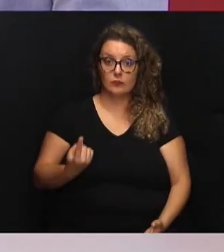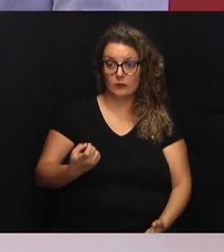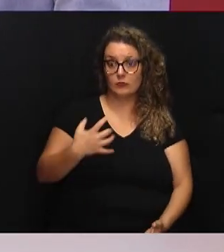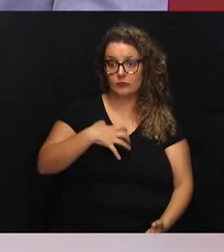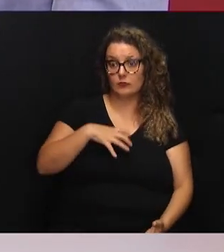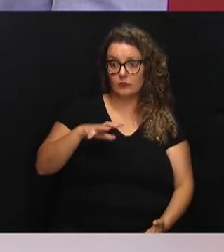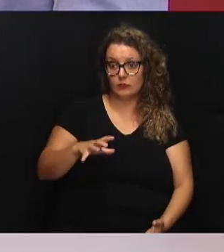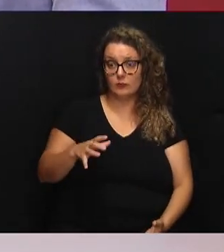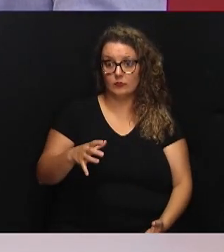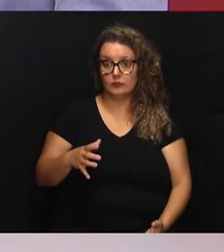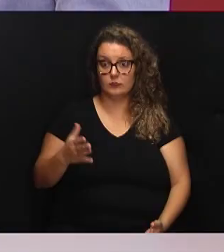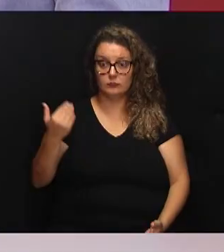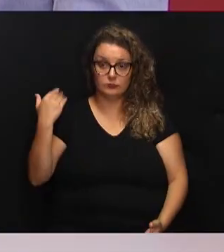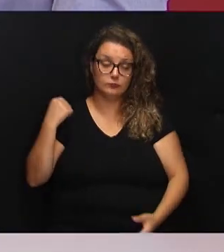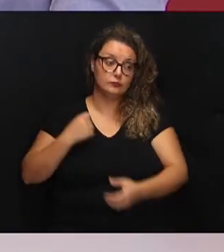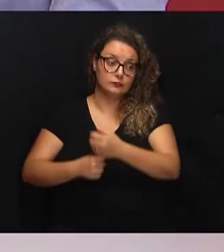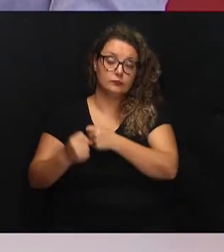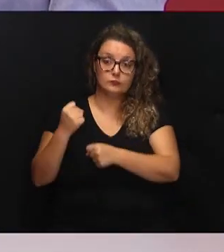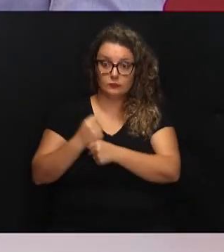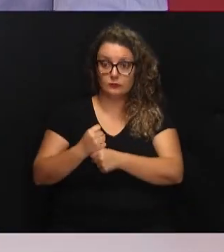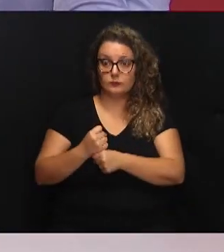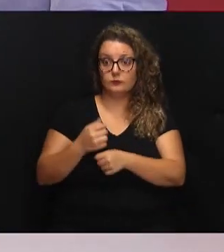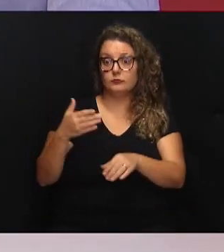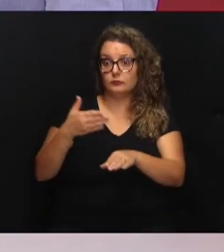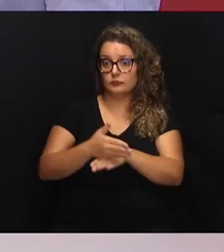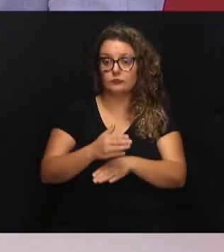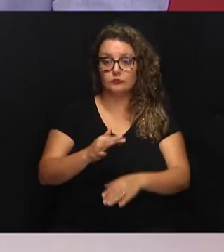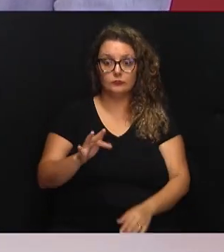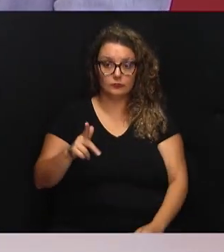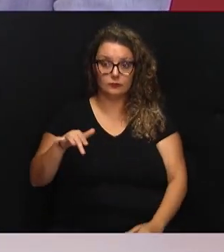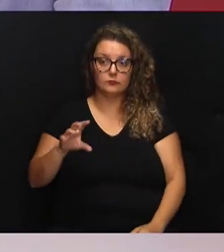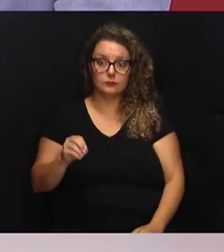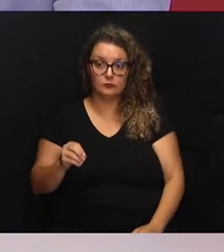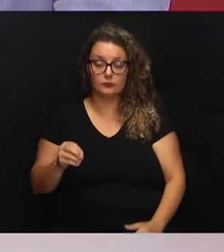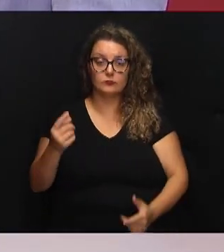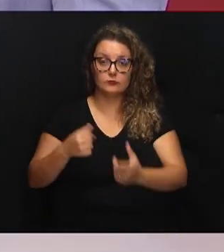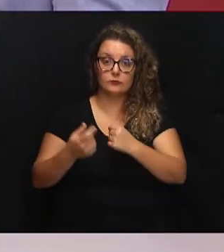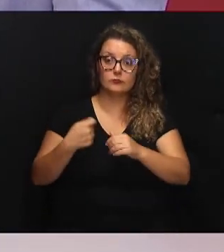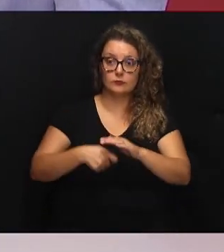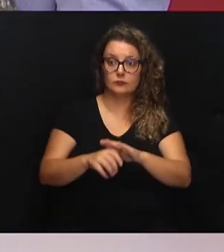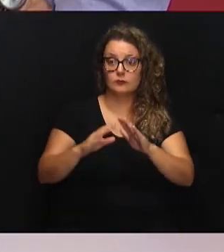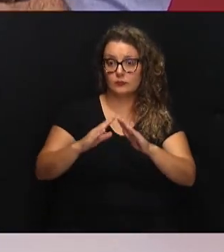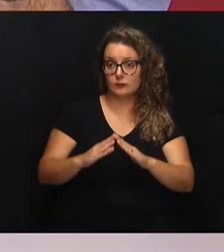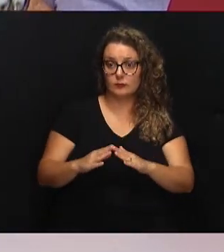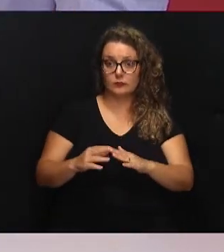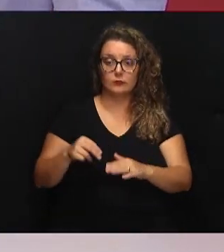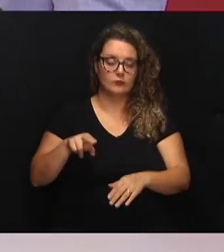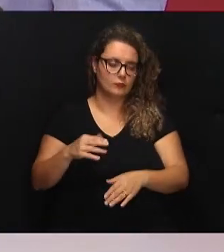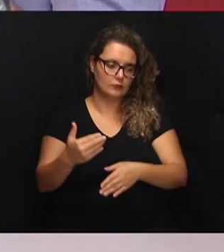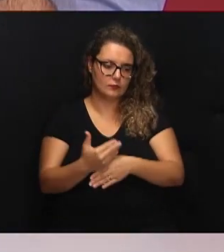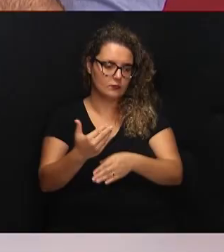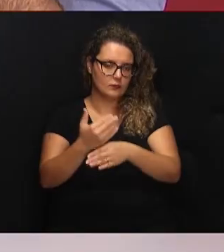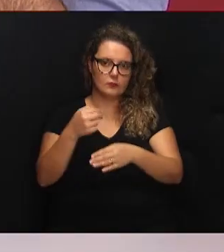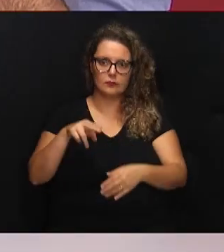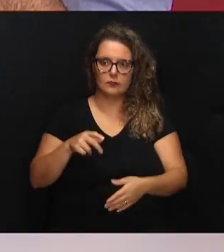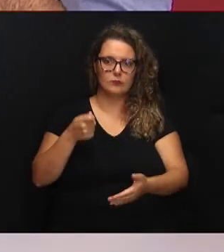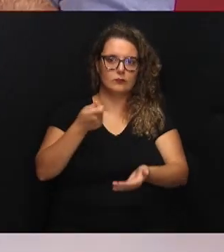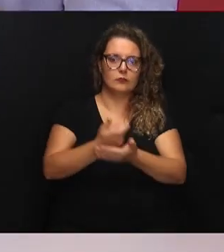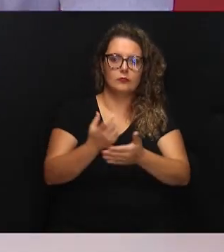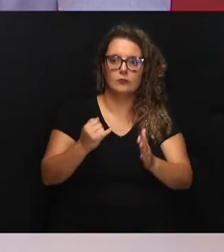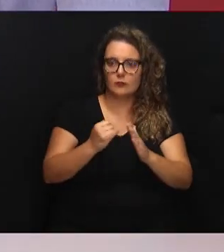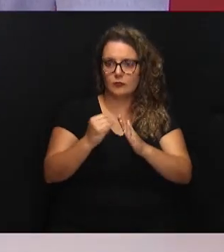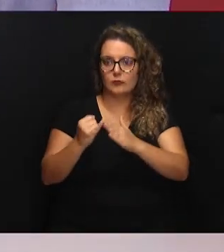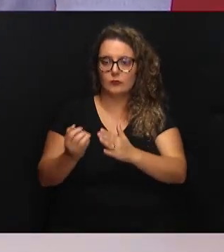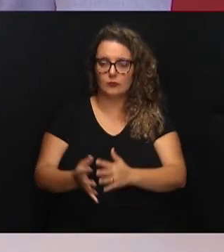até há poucos anos atrás de você acessar esse fundo, fazer um investimento habitacional, ou uma construção, ou uma compra de um imóvel,